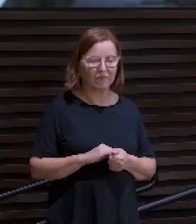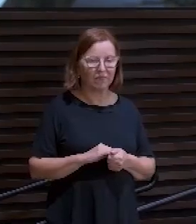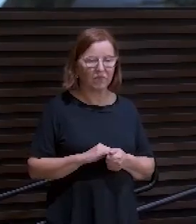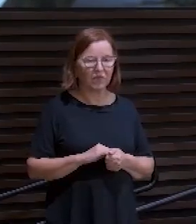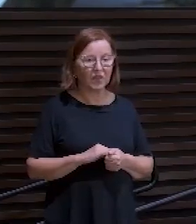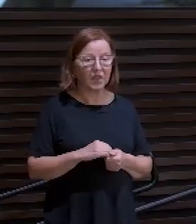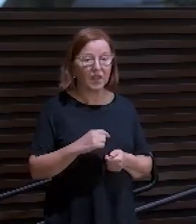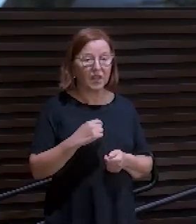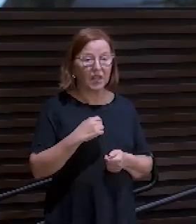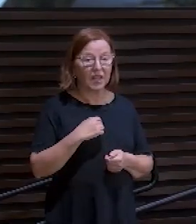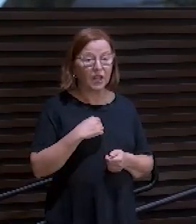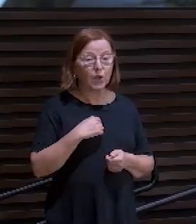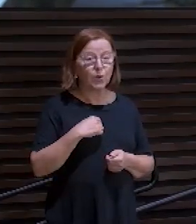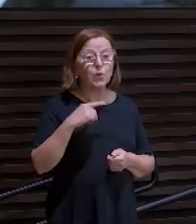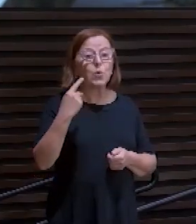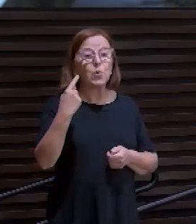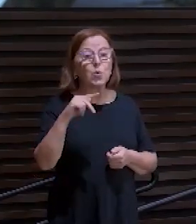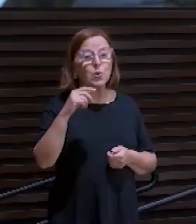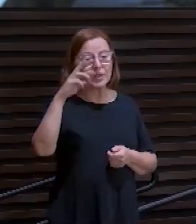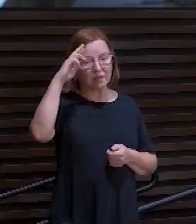sou o teu Senhor.